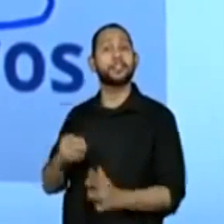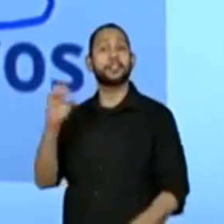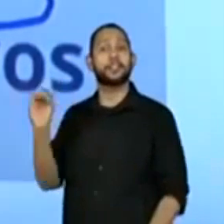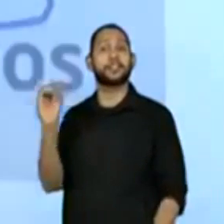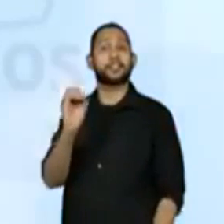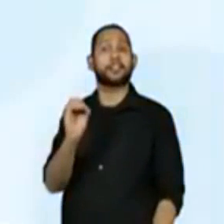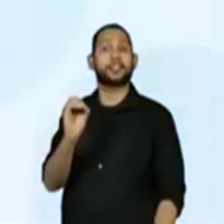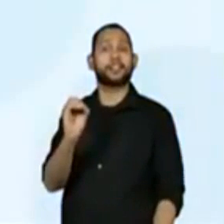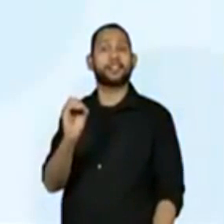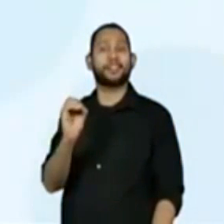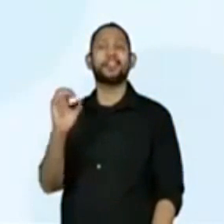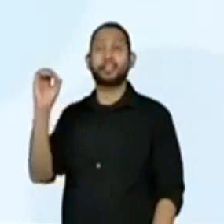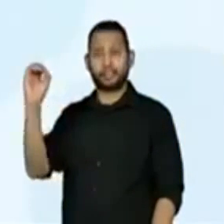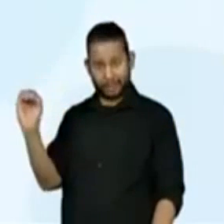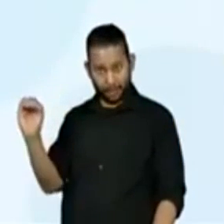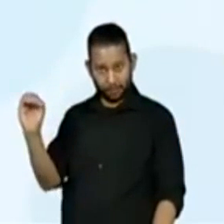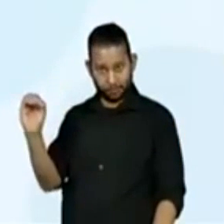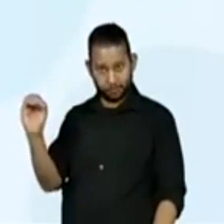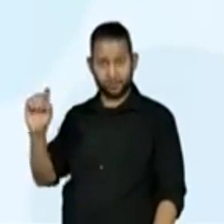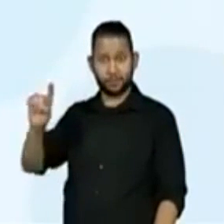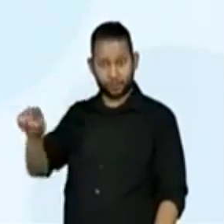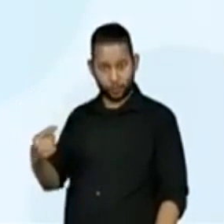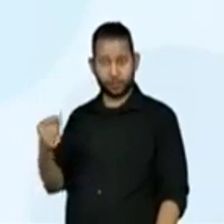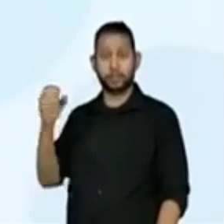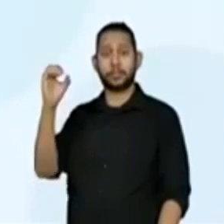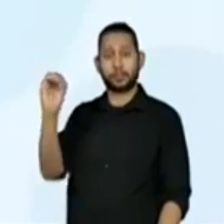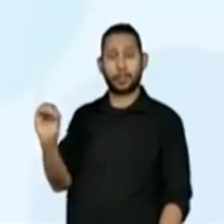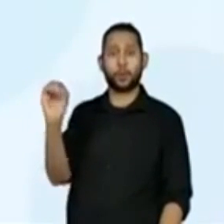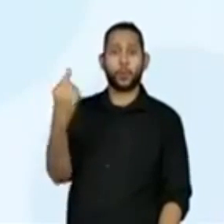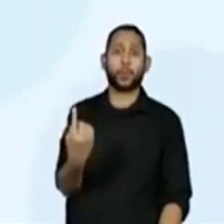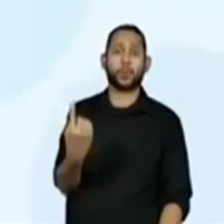Centésimo do real, desculpa. Porque R$1 é igual